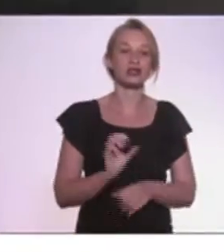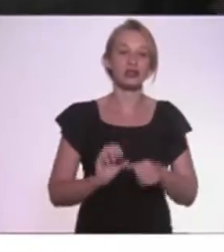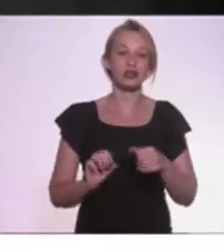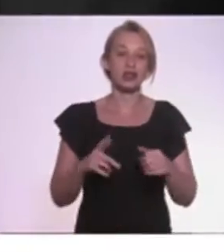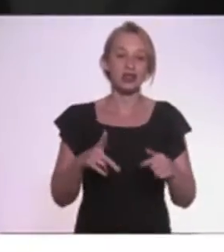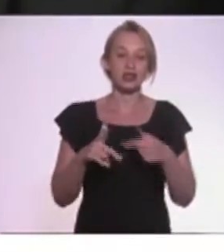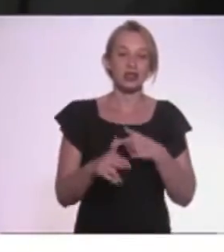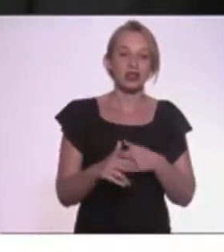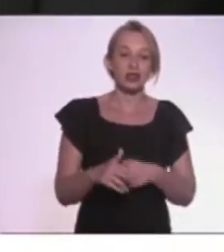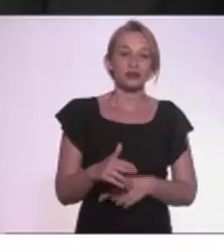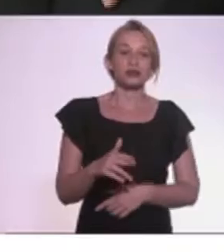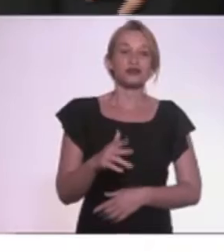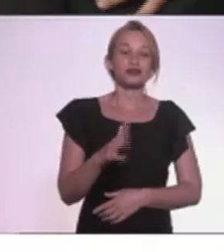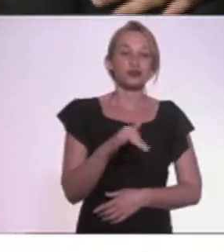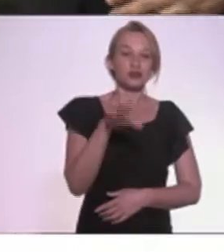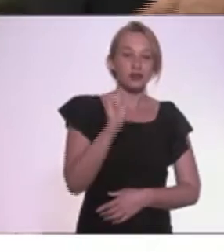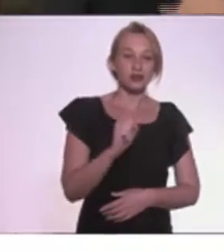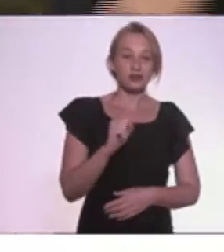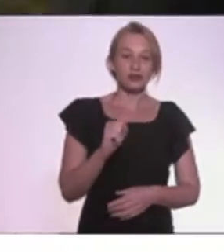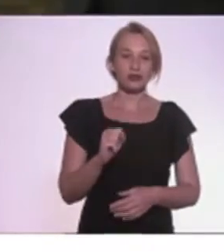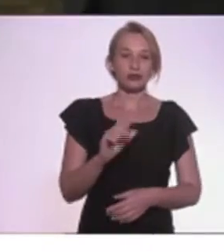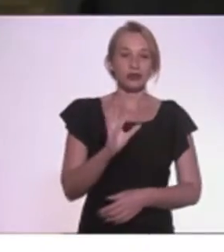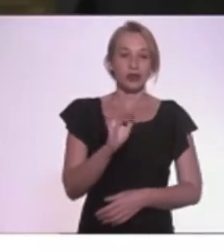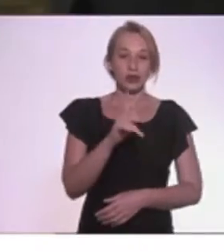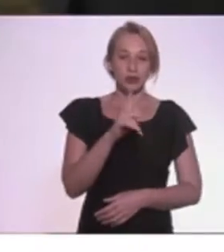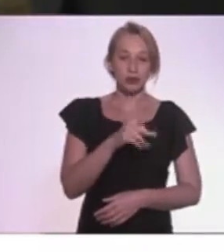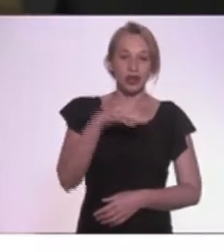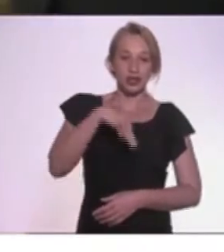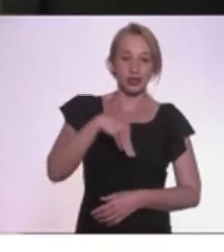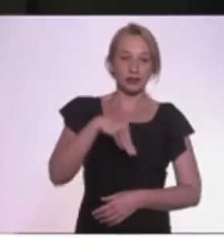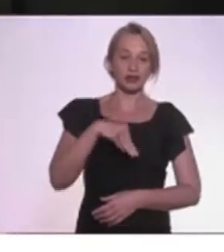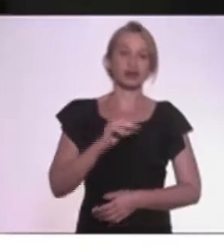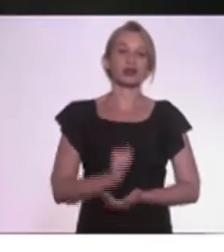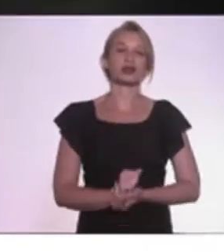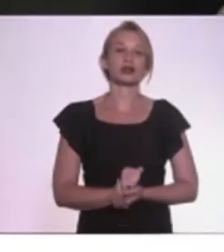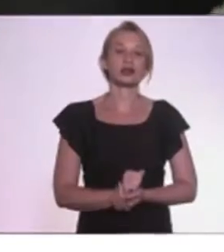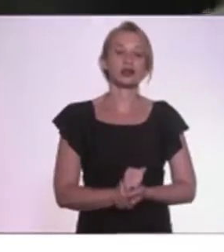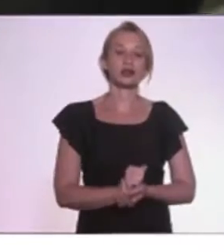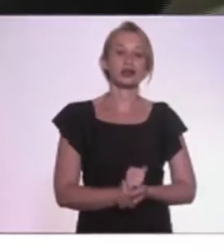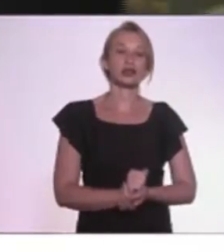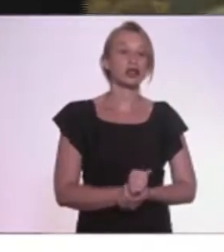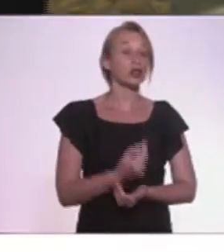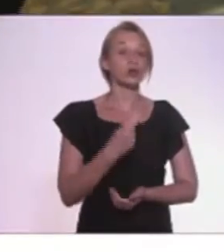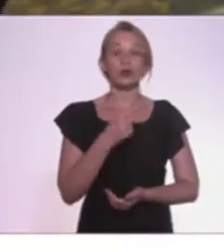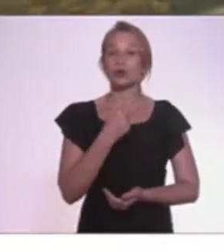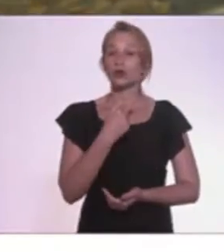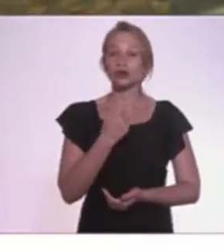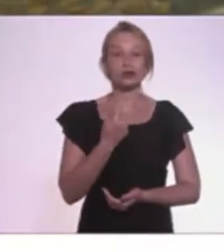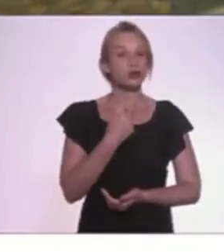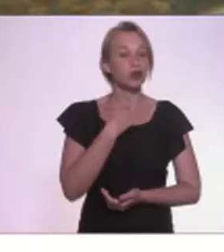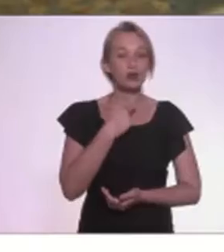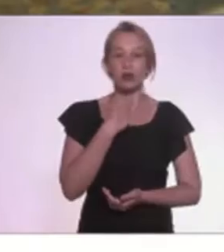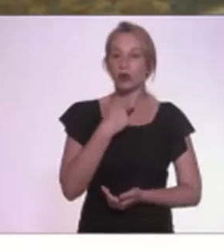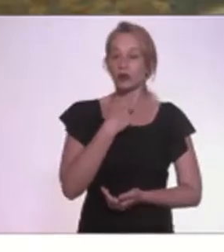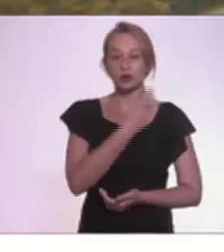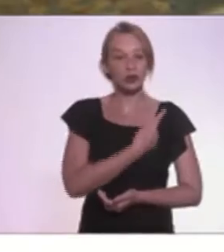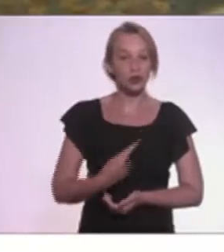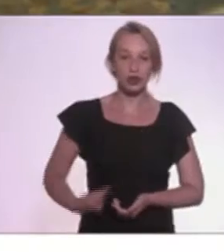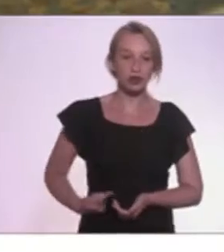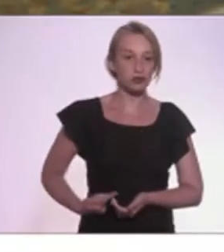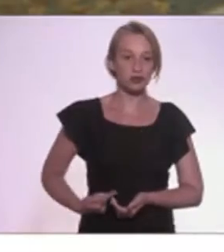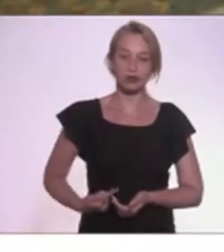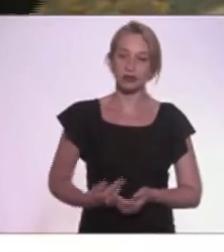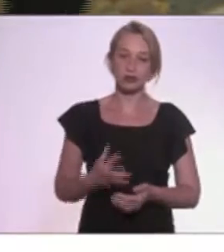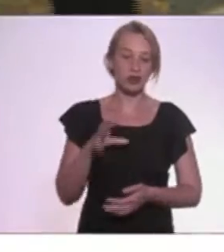intervenção no fundo da PM, que tem fonte de recurso privada. O governo não pode intervir em fonte de recursos privados.